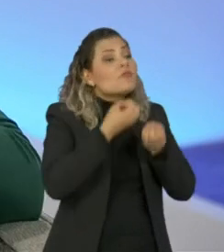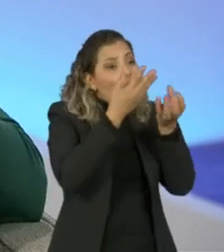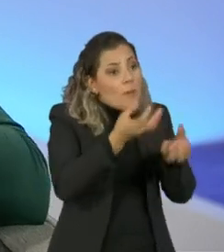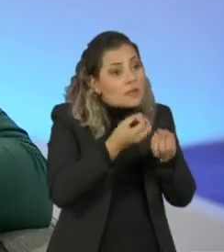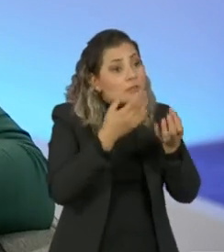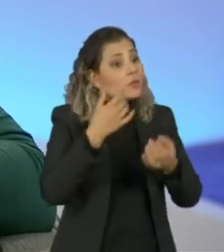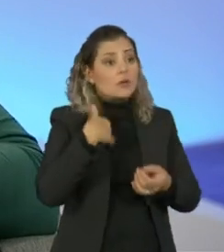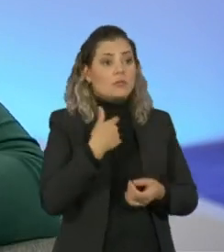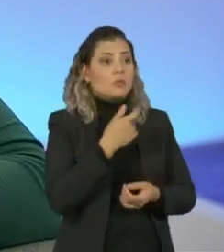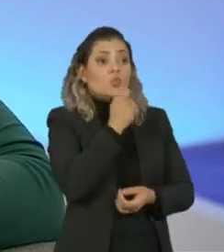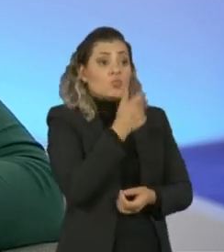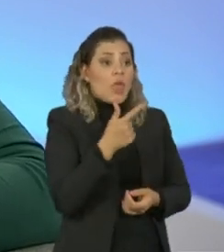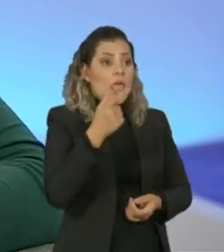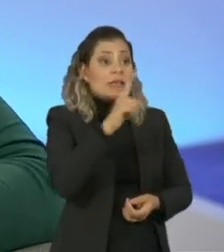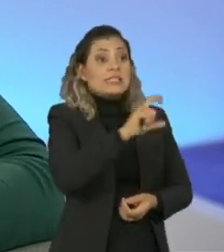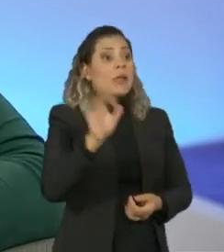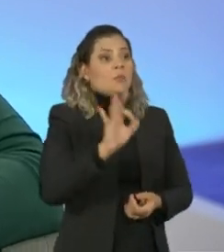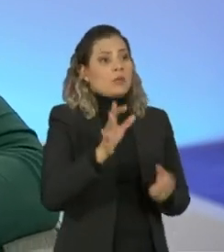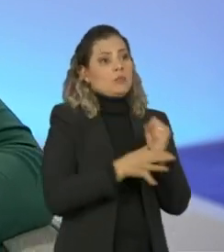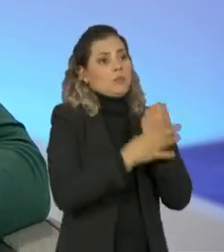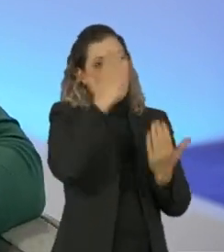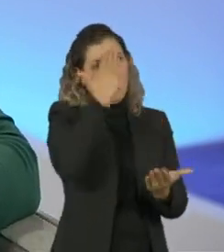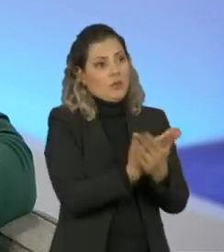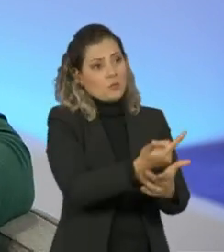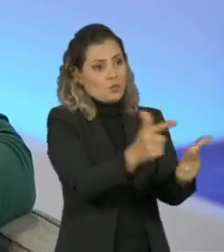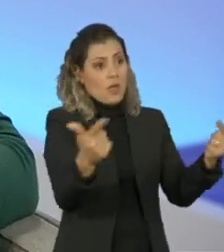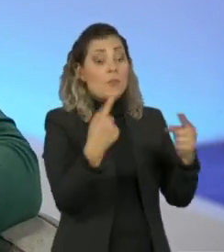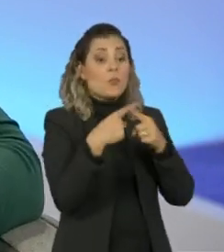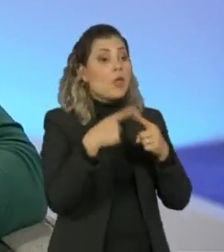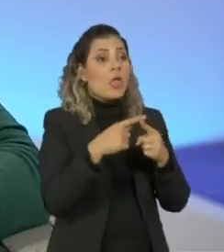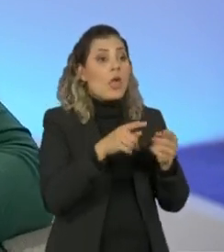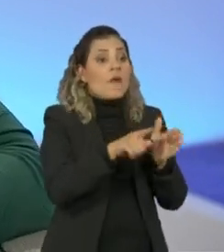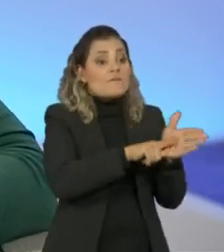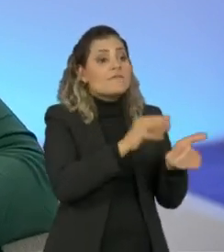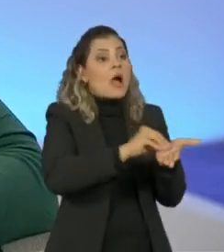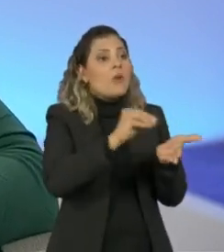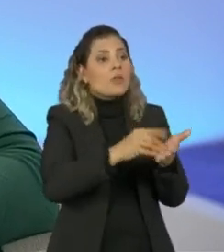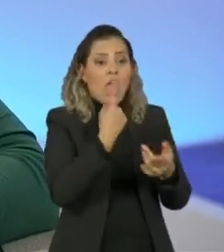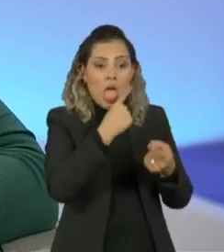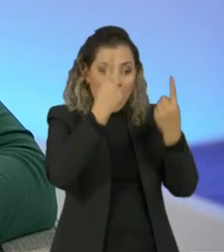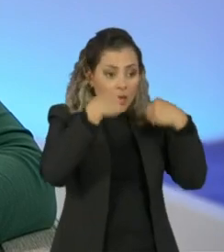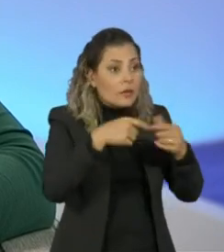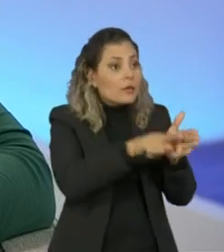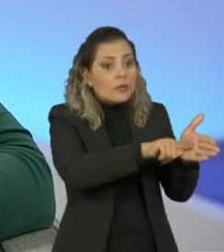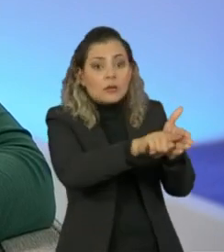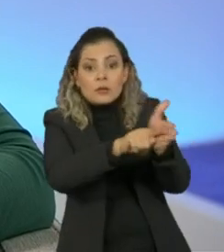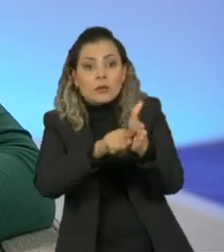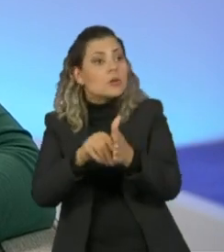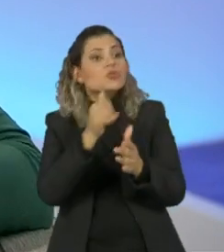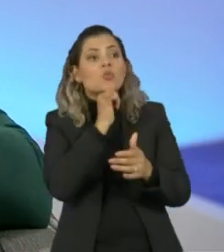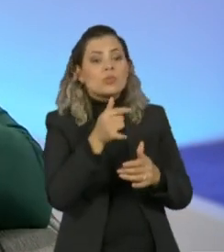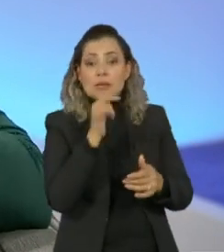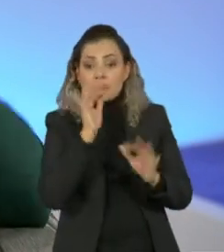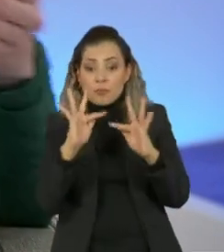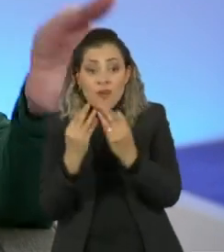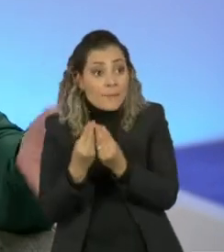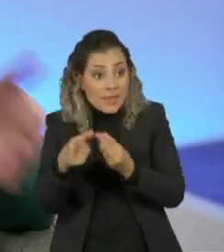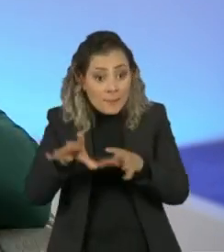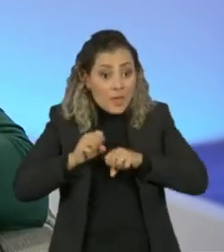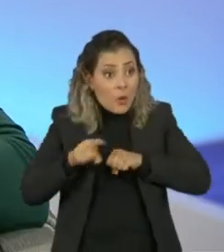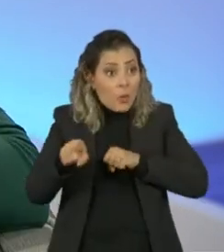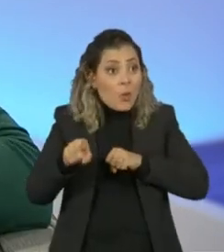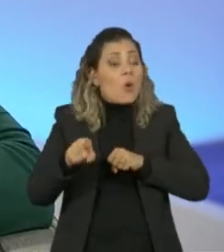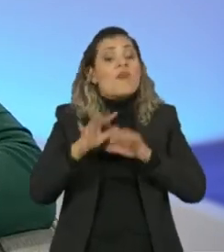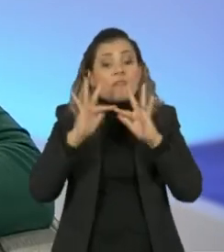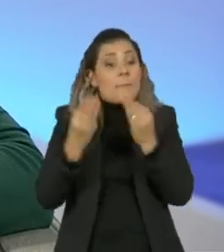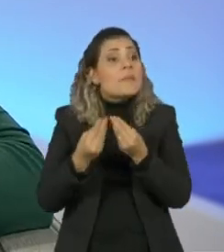gente não testa o suficiente, a gente não consegue fazer rastreamento de contatos, a gente não consegue fazer isolamento de